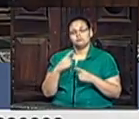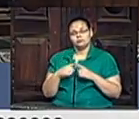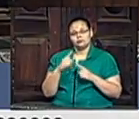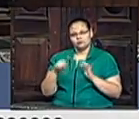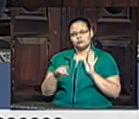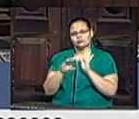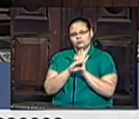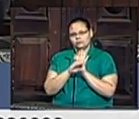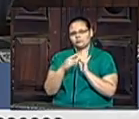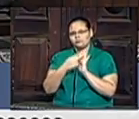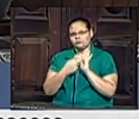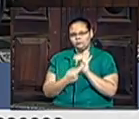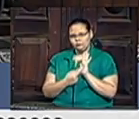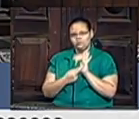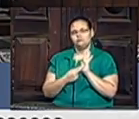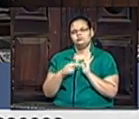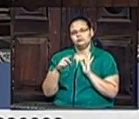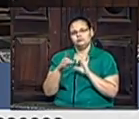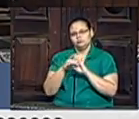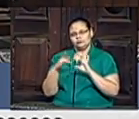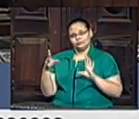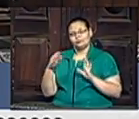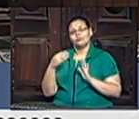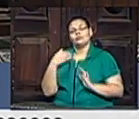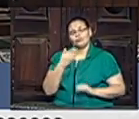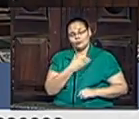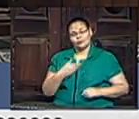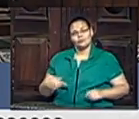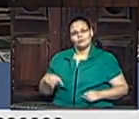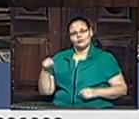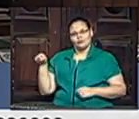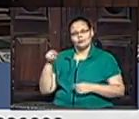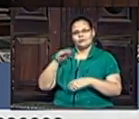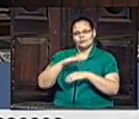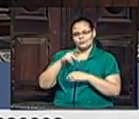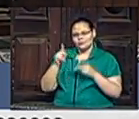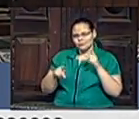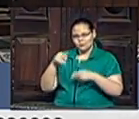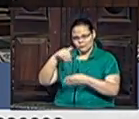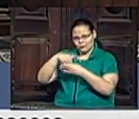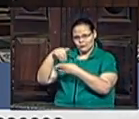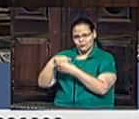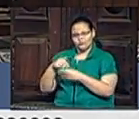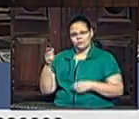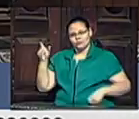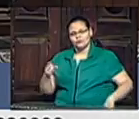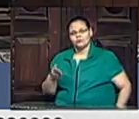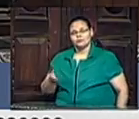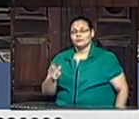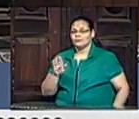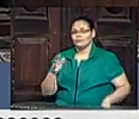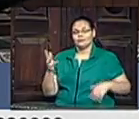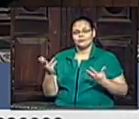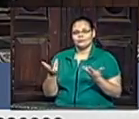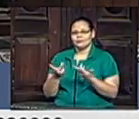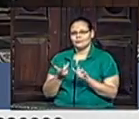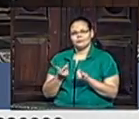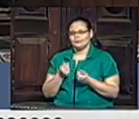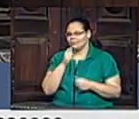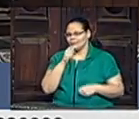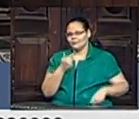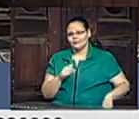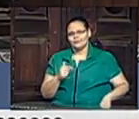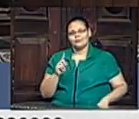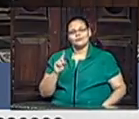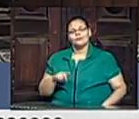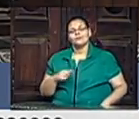Constituição e das regras do jogo democrático, esse governo foi eleito. Agora, esse governo, além da incompetência já antológica, é um